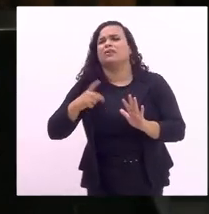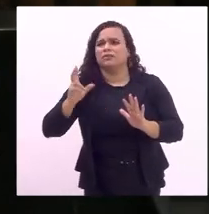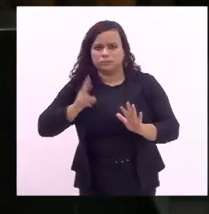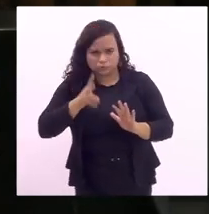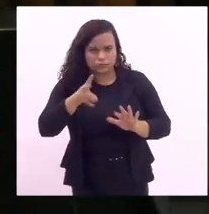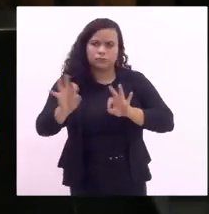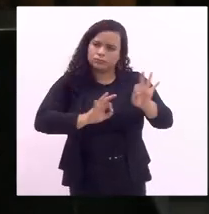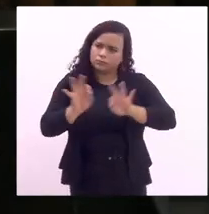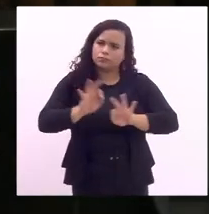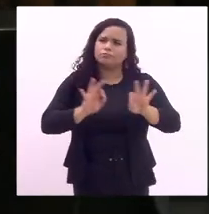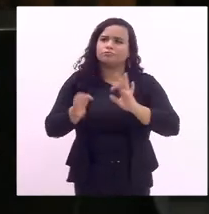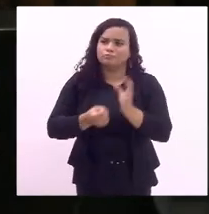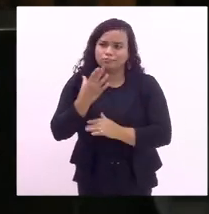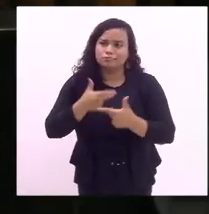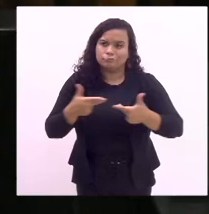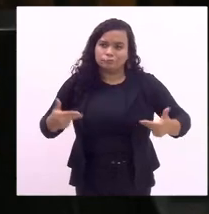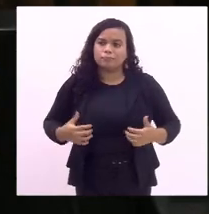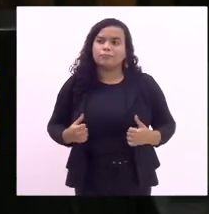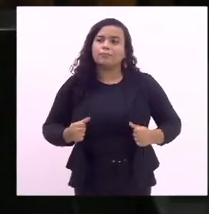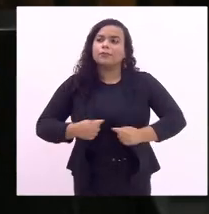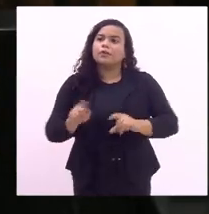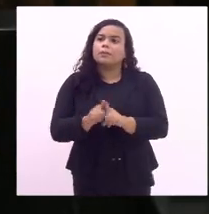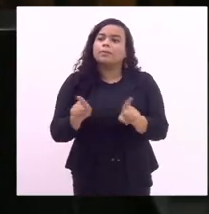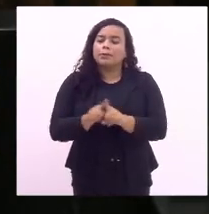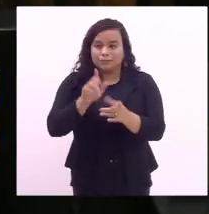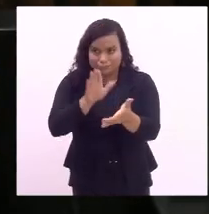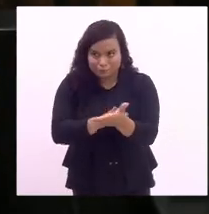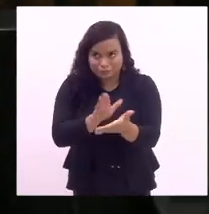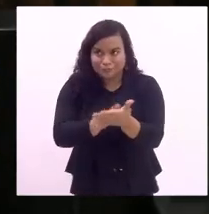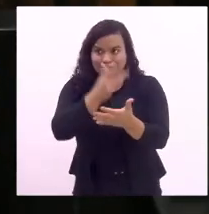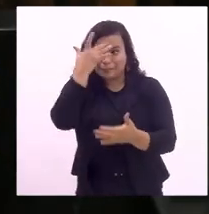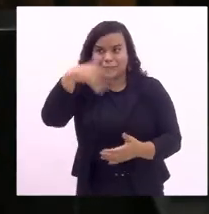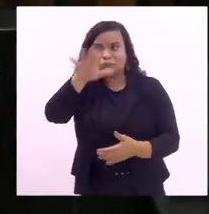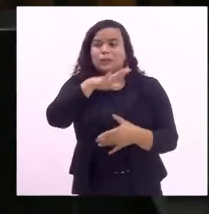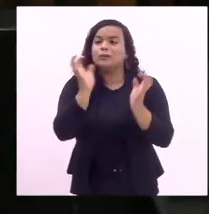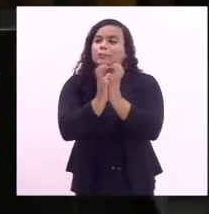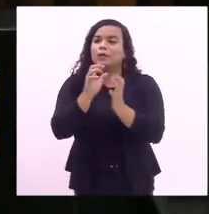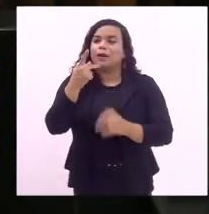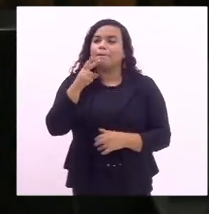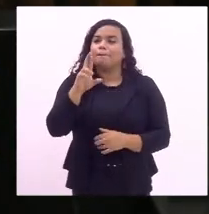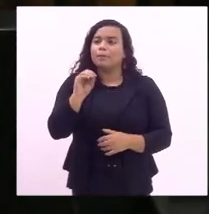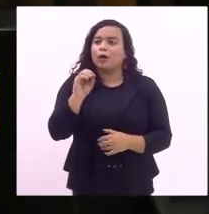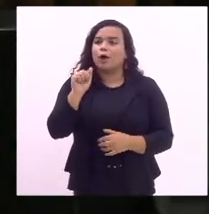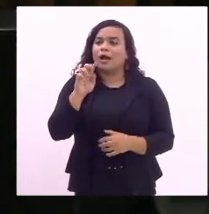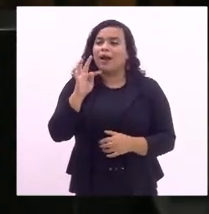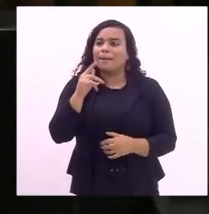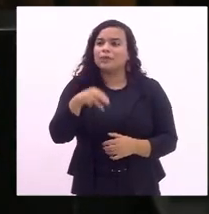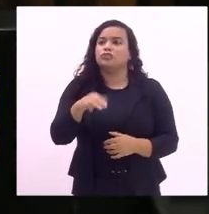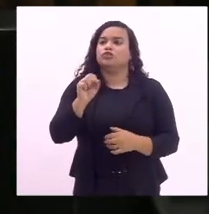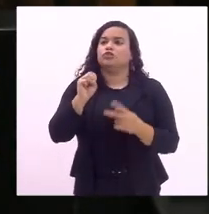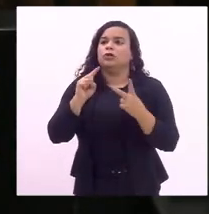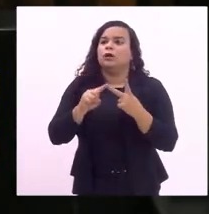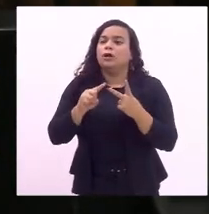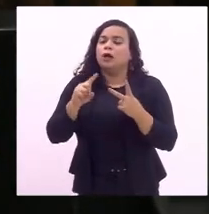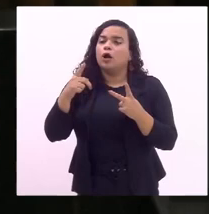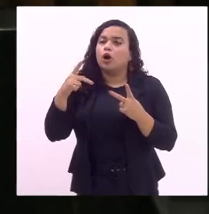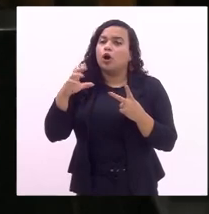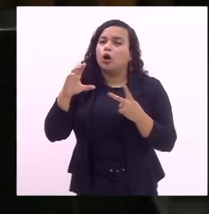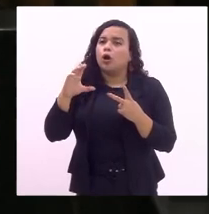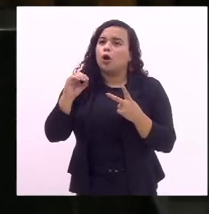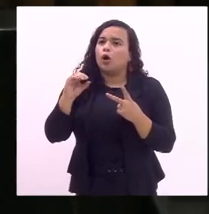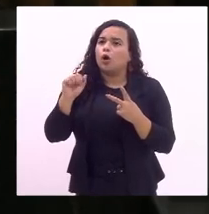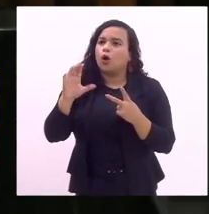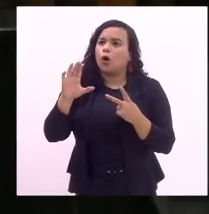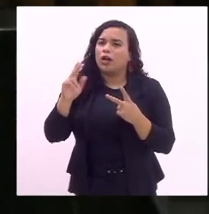continuar aqui. Aqui eu quero saudar o pessoal do ProArmas, o pessoal do Coach 45, o Flávio Paca, que eu vi